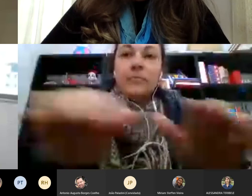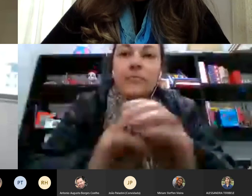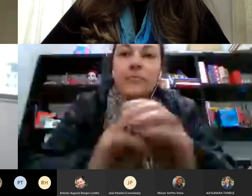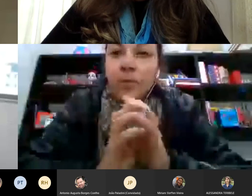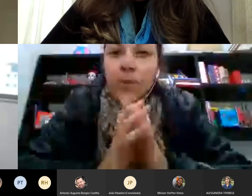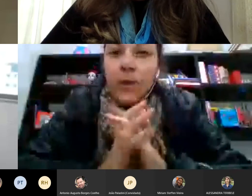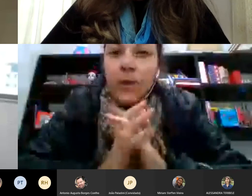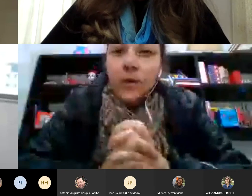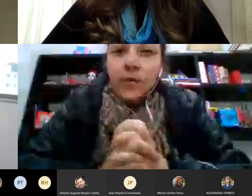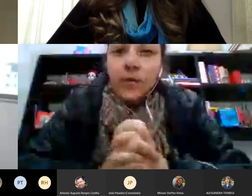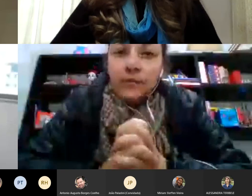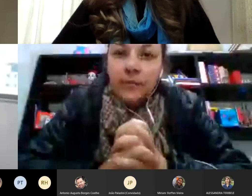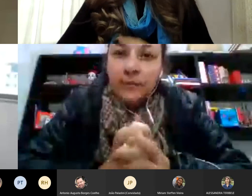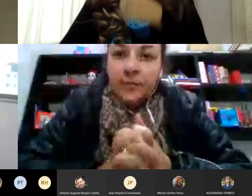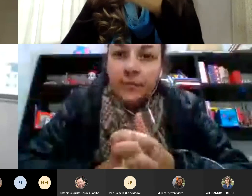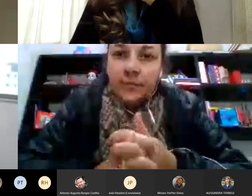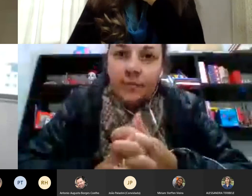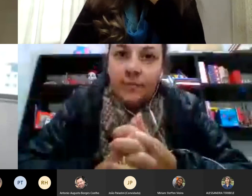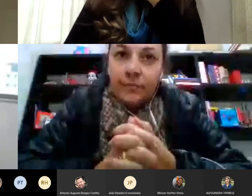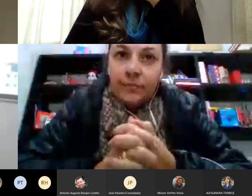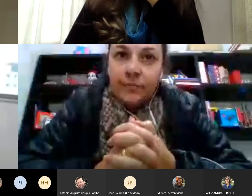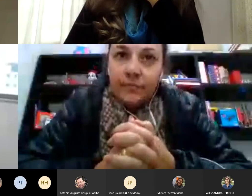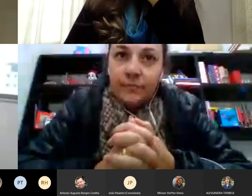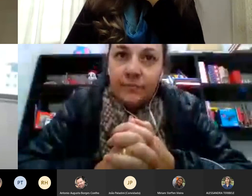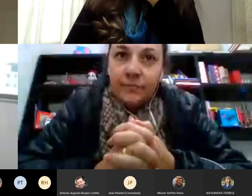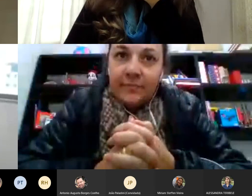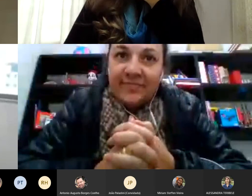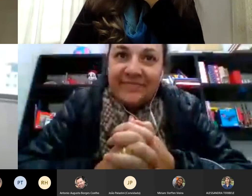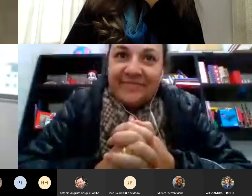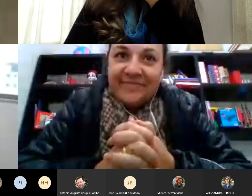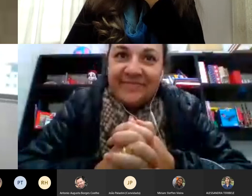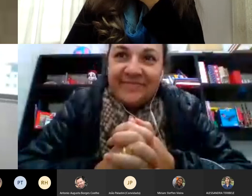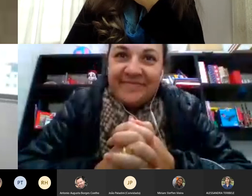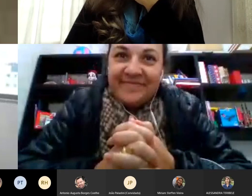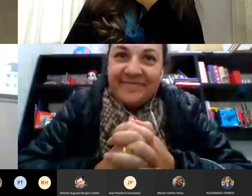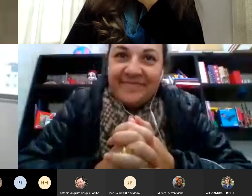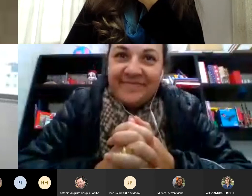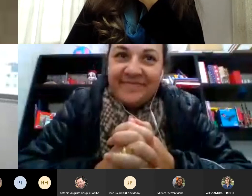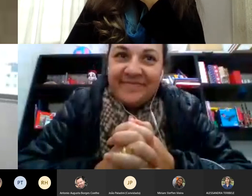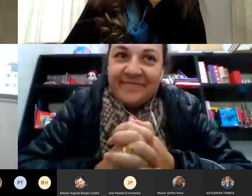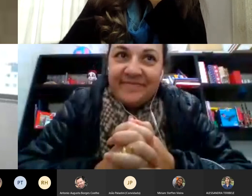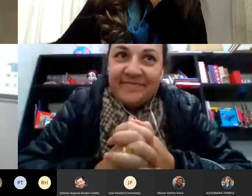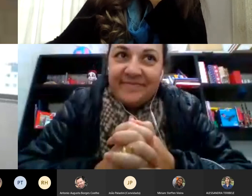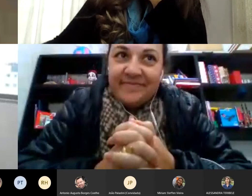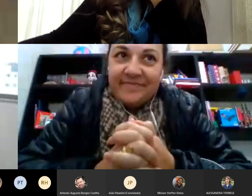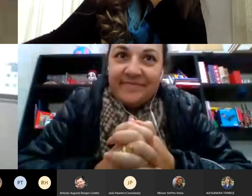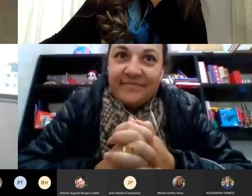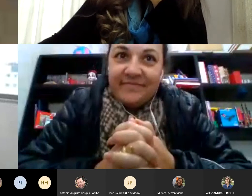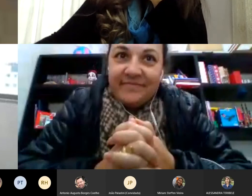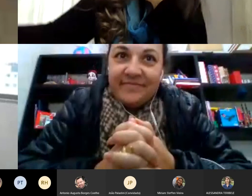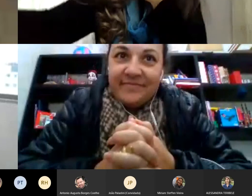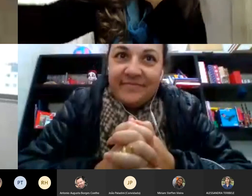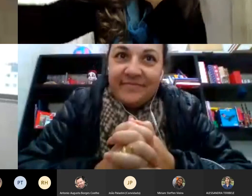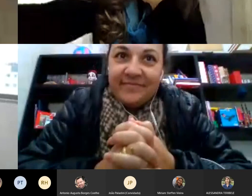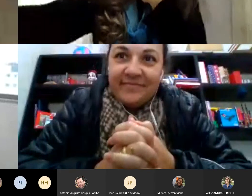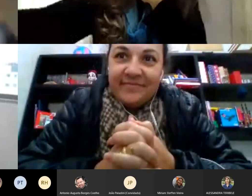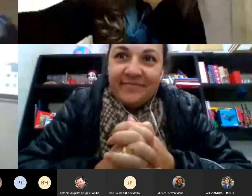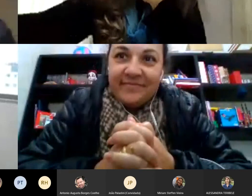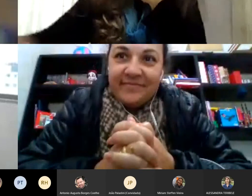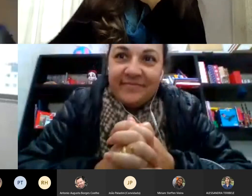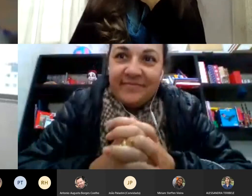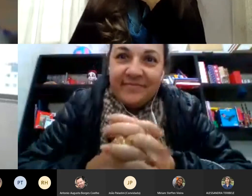e a gente está... Eu não vou adiantar, mas nós estamos aí pensando uma coisa. E depois